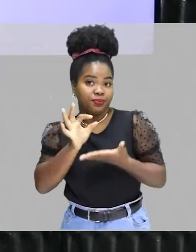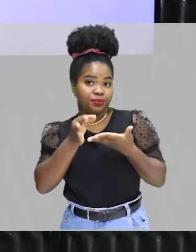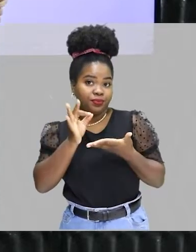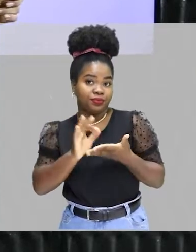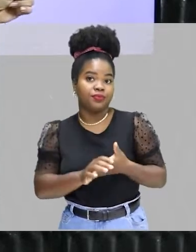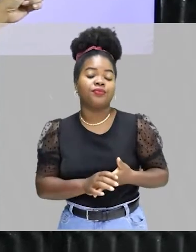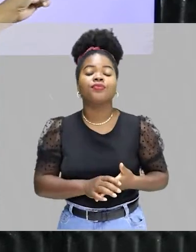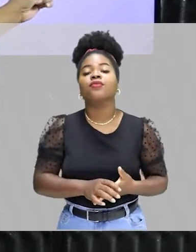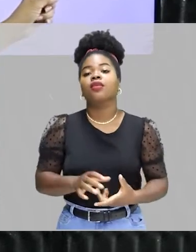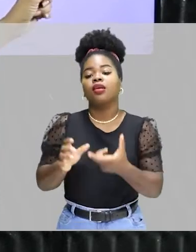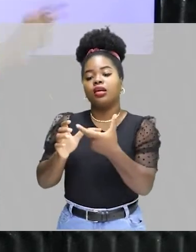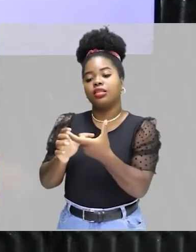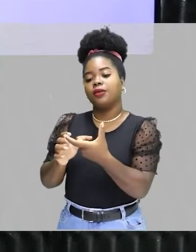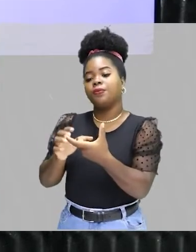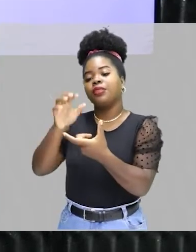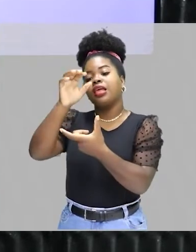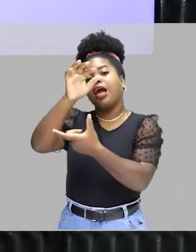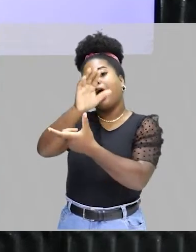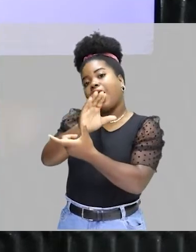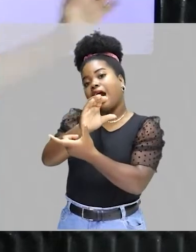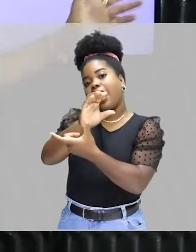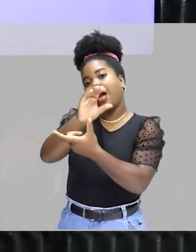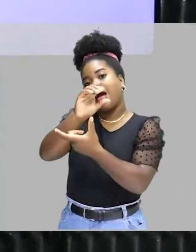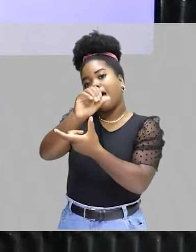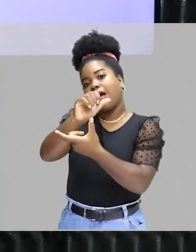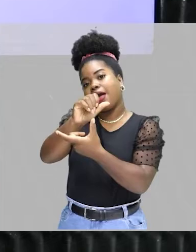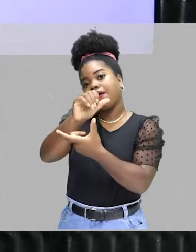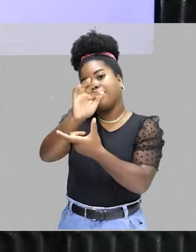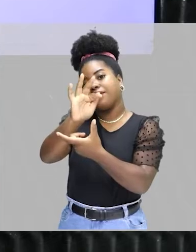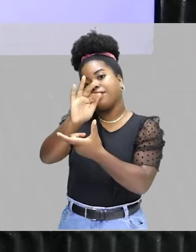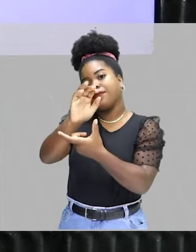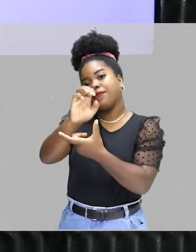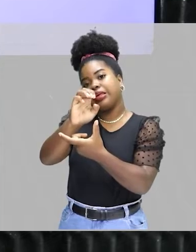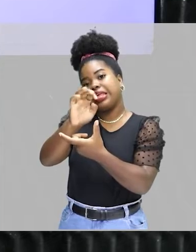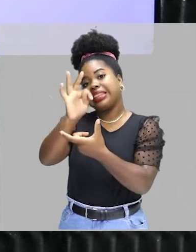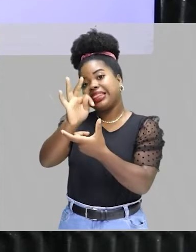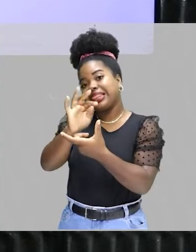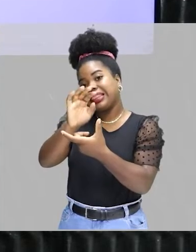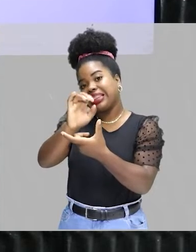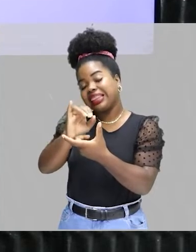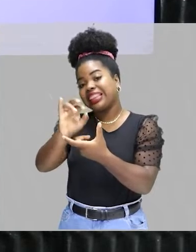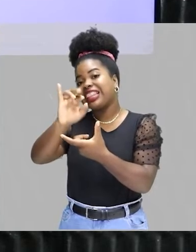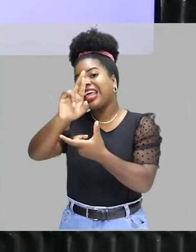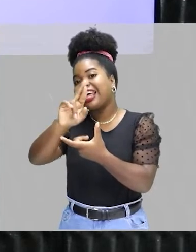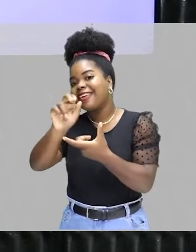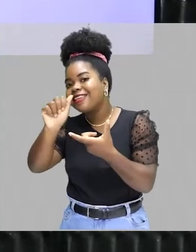cafeteira. Eu coloco um T aqui no meio e acrescento um prefixo. Então, isso é um